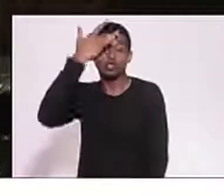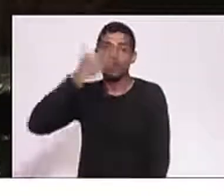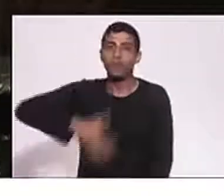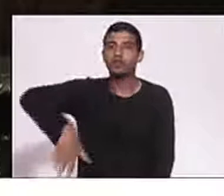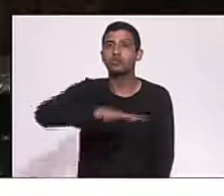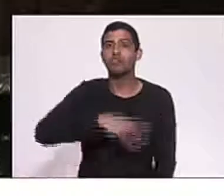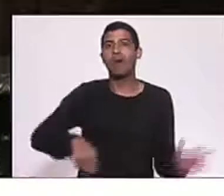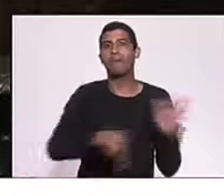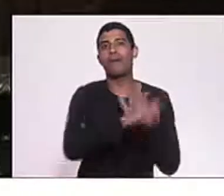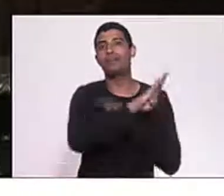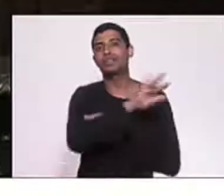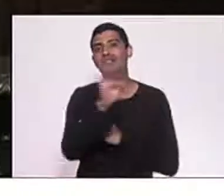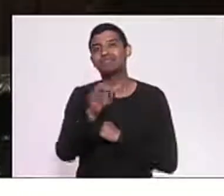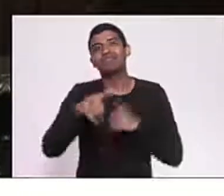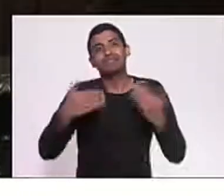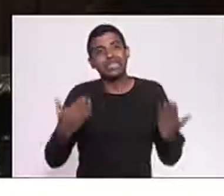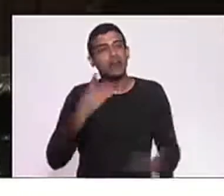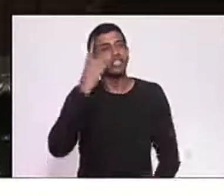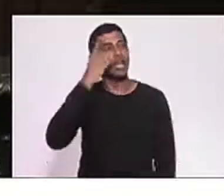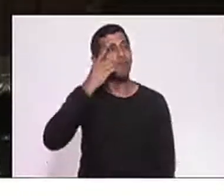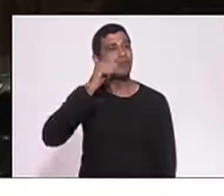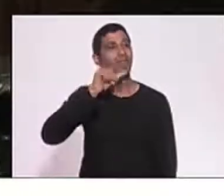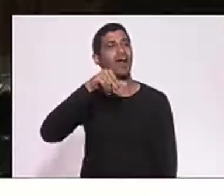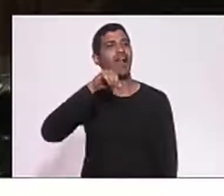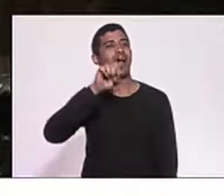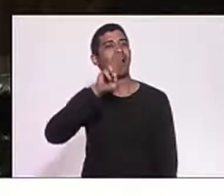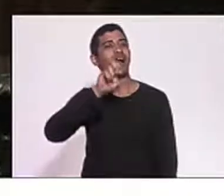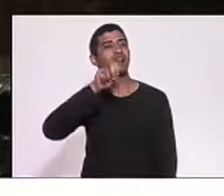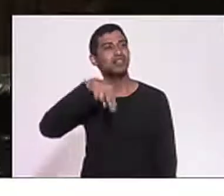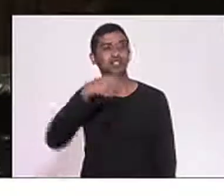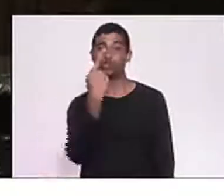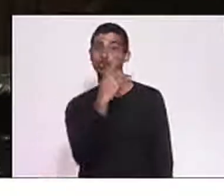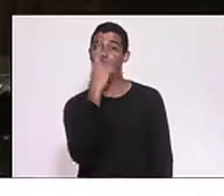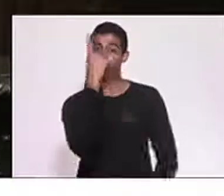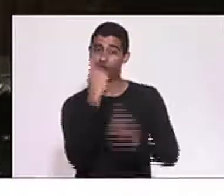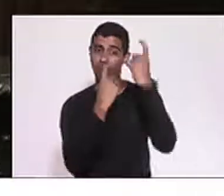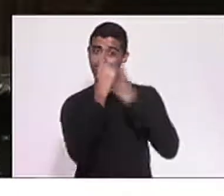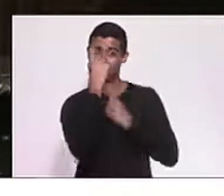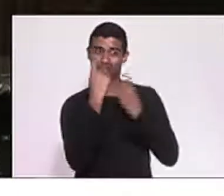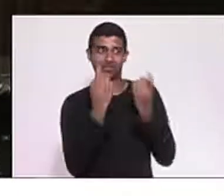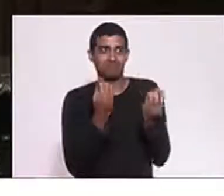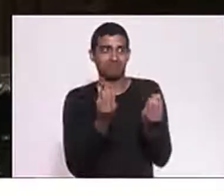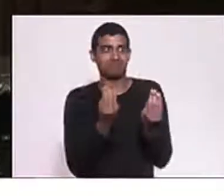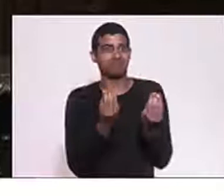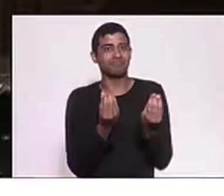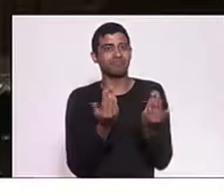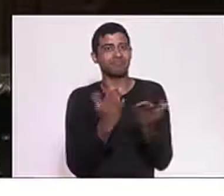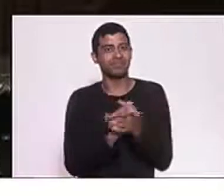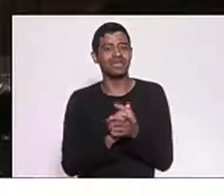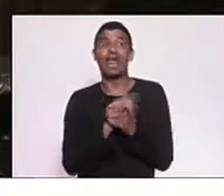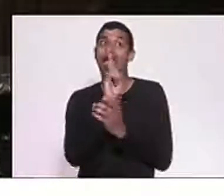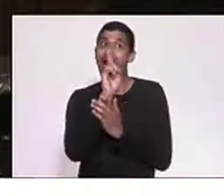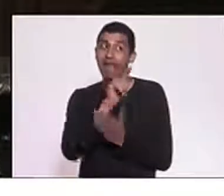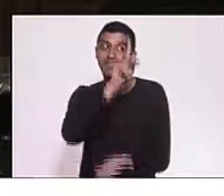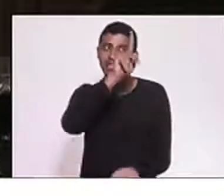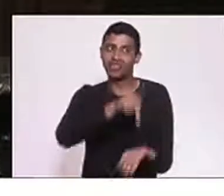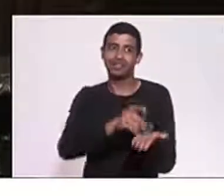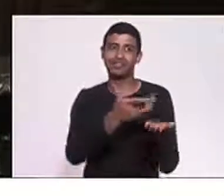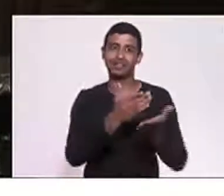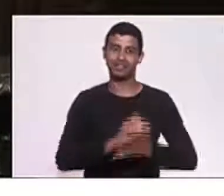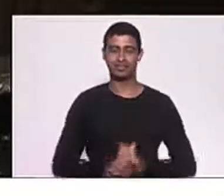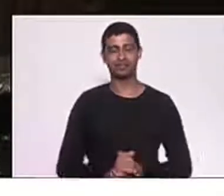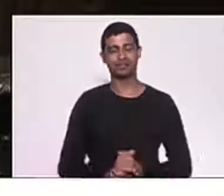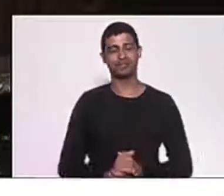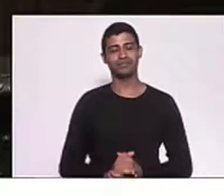Então, deputado Anderson, a sua preocupação, ela é profundamente verdadeira,